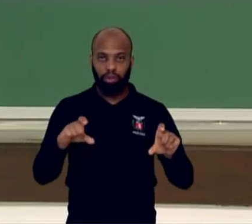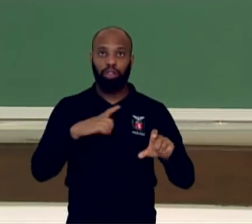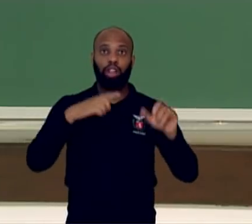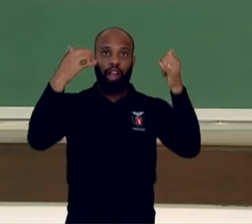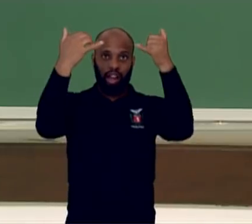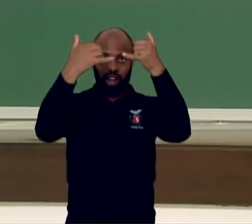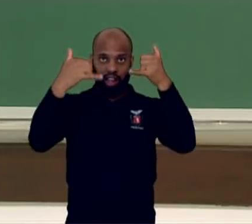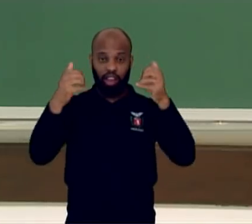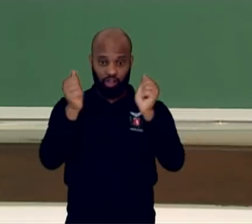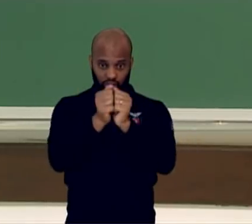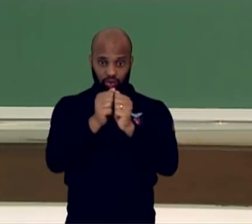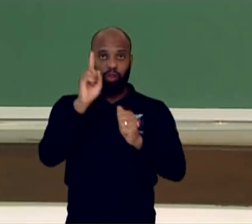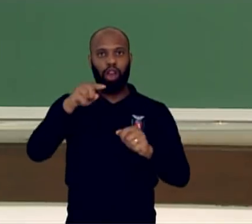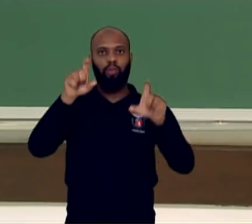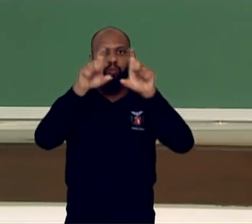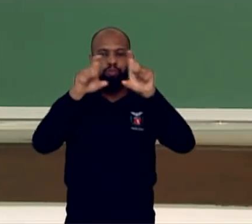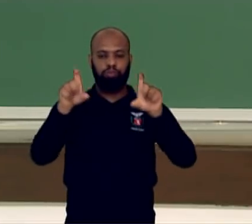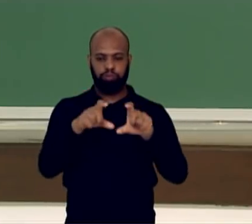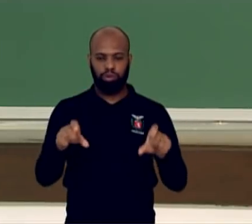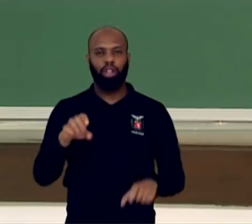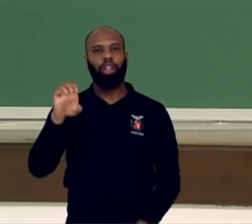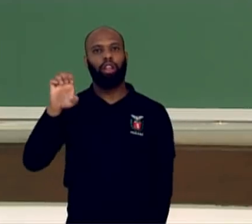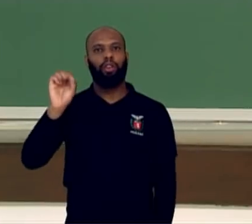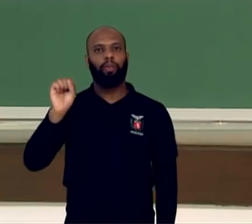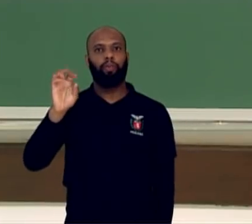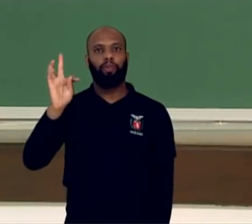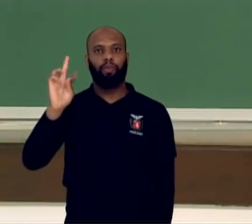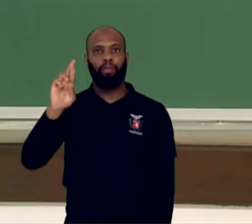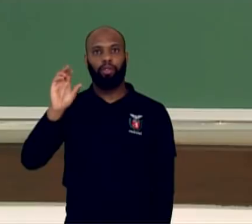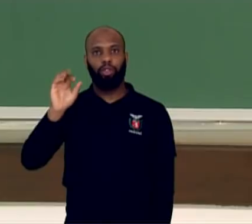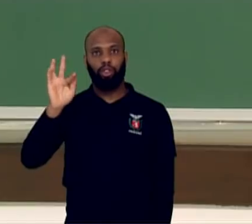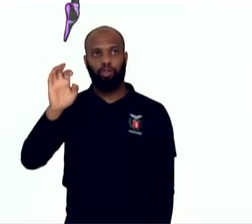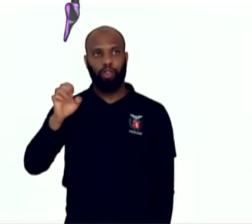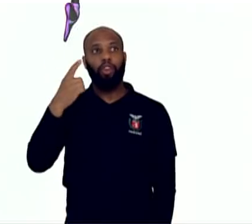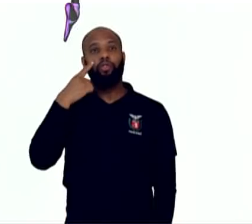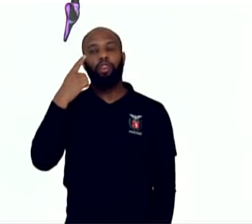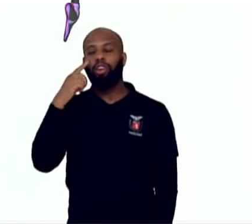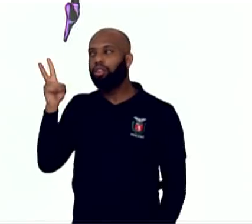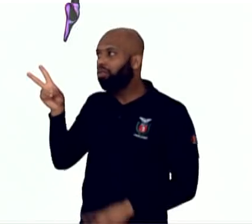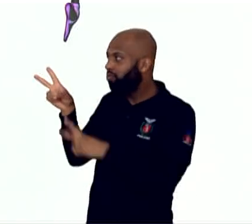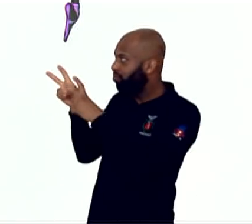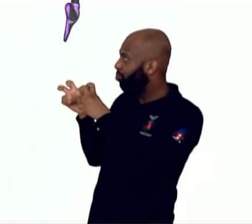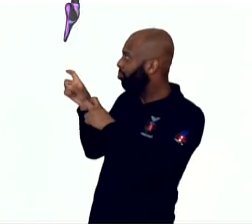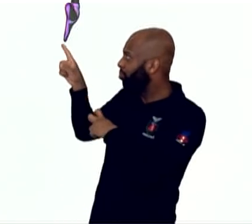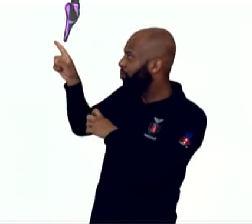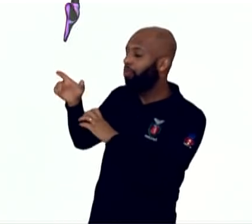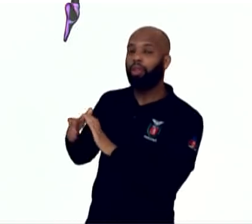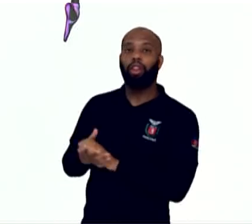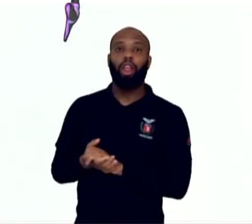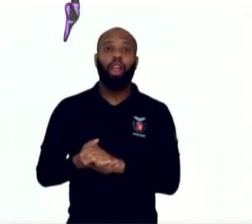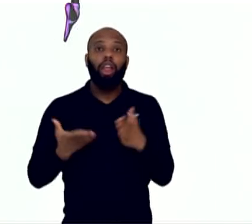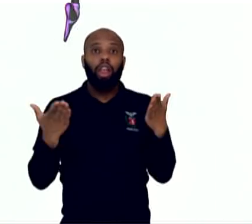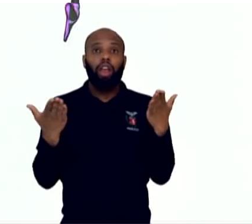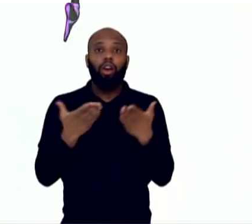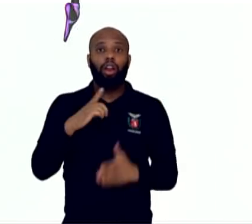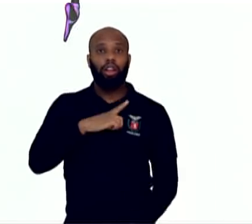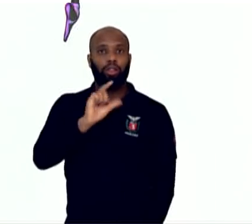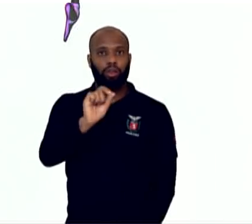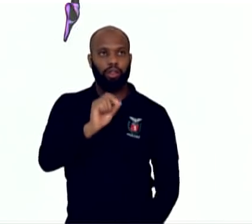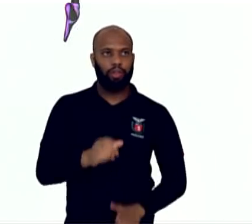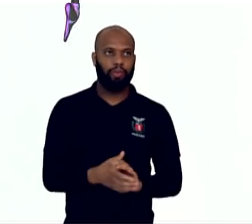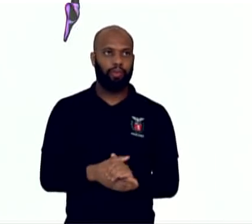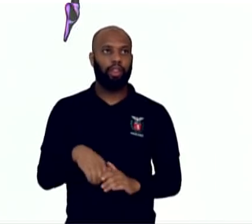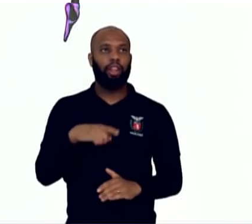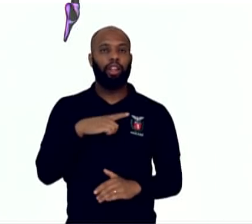de versos. Vamos relembrar um para que vocês compreendam? Observe, nesse trecho eu teria